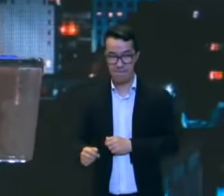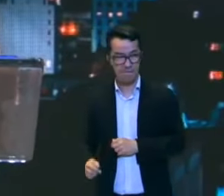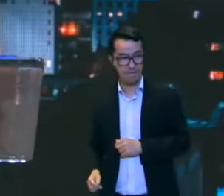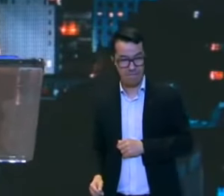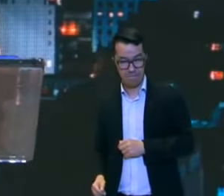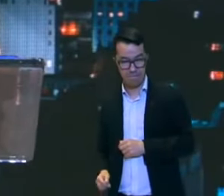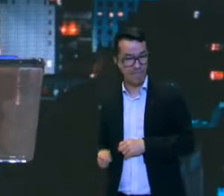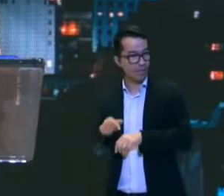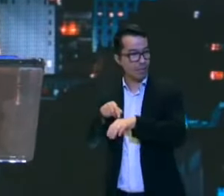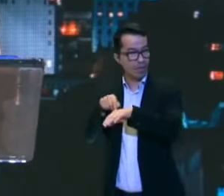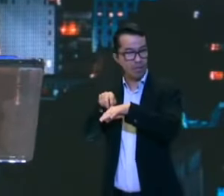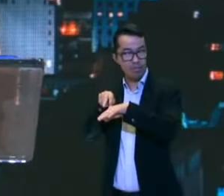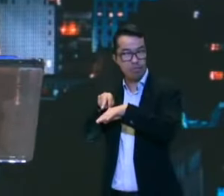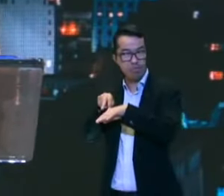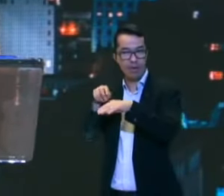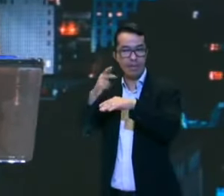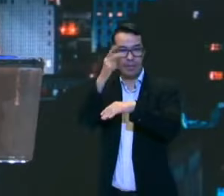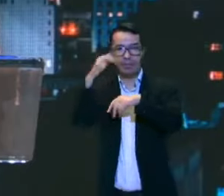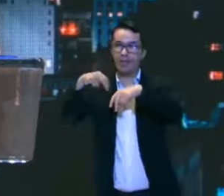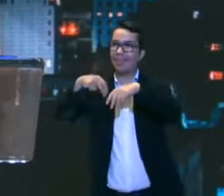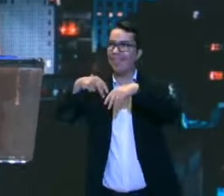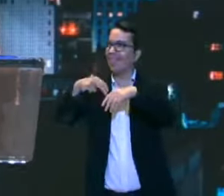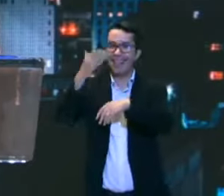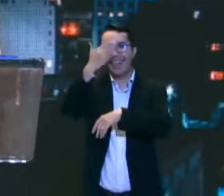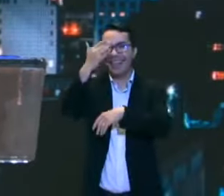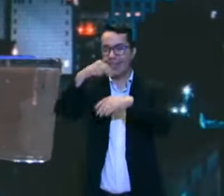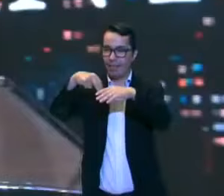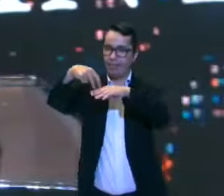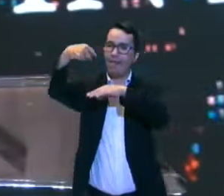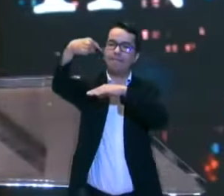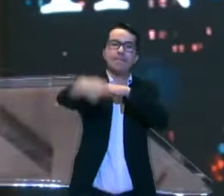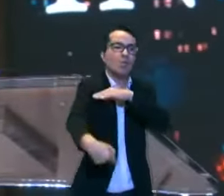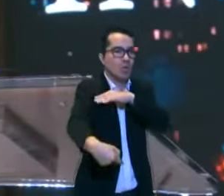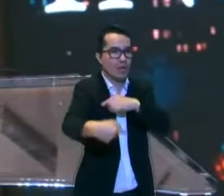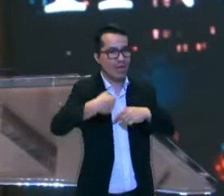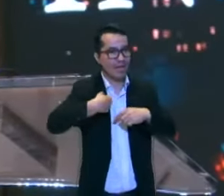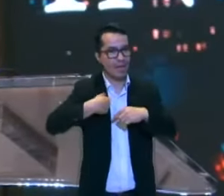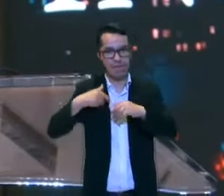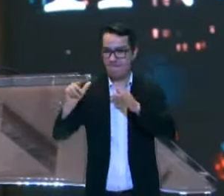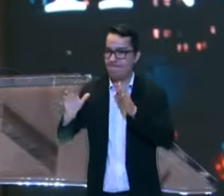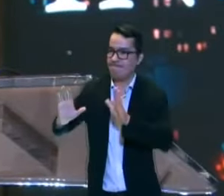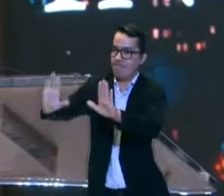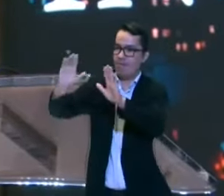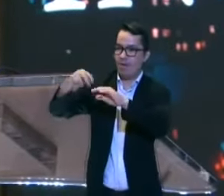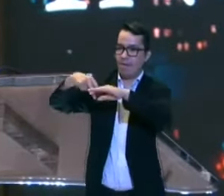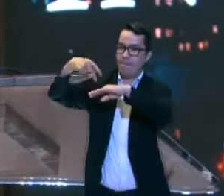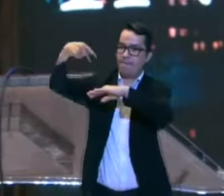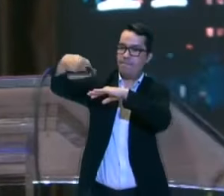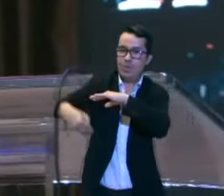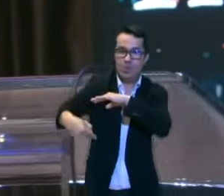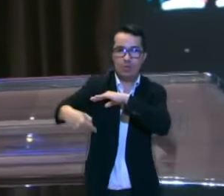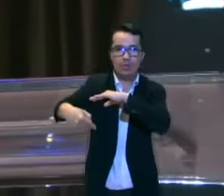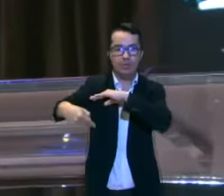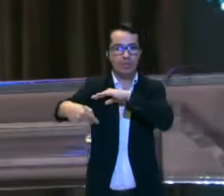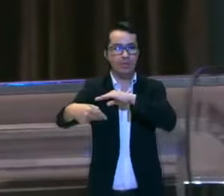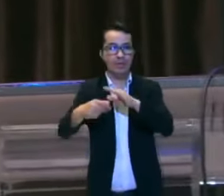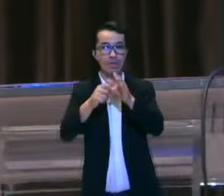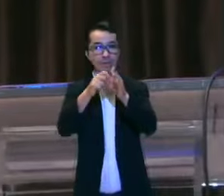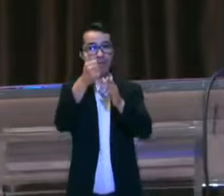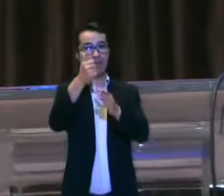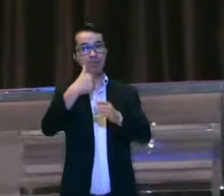de Deus. O primeiro deles é a ofensa. E essa é uma armadilha